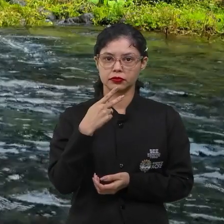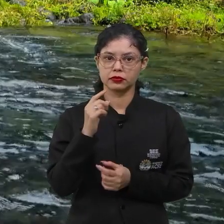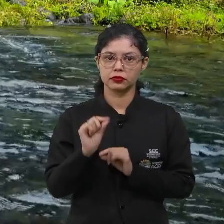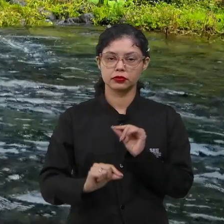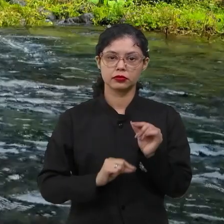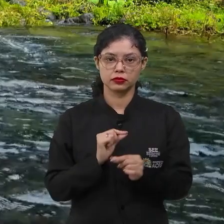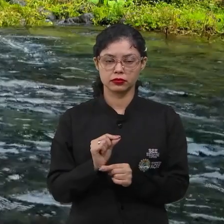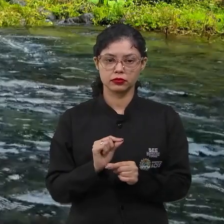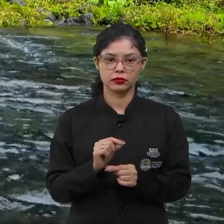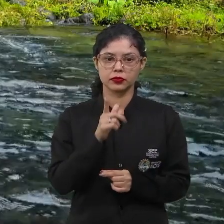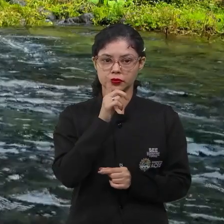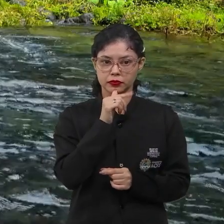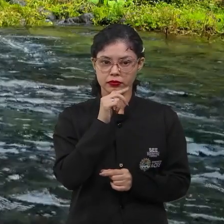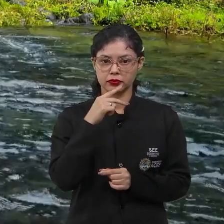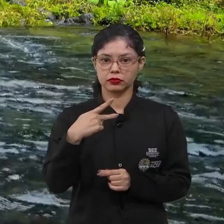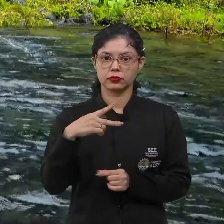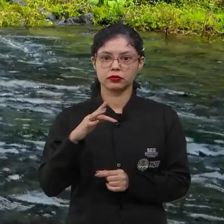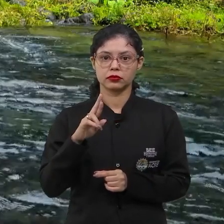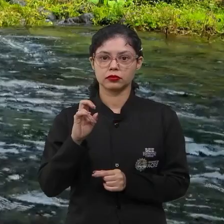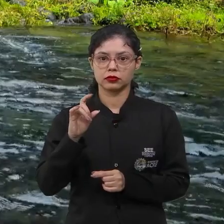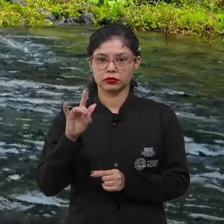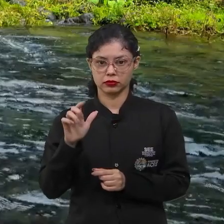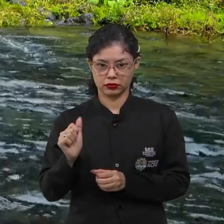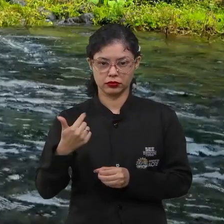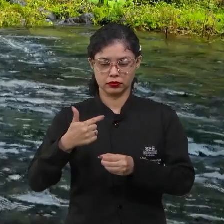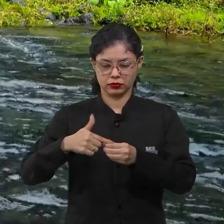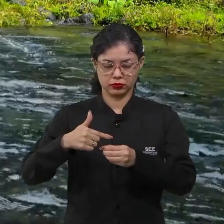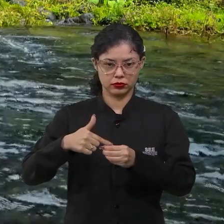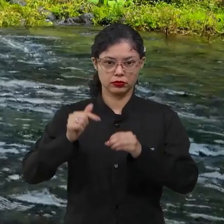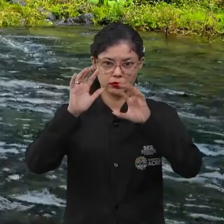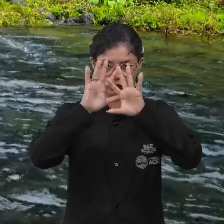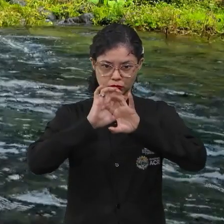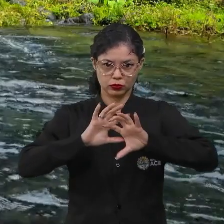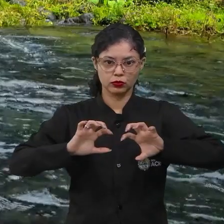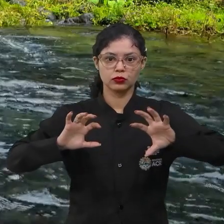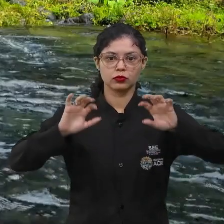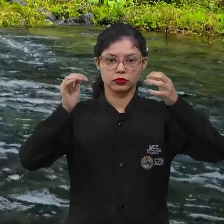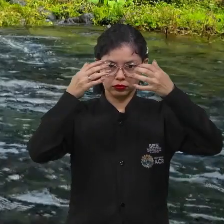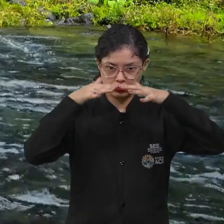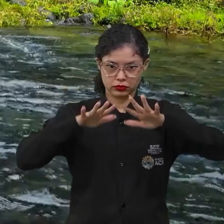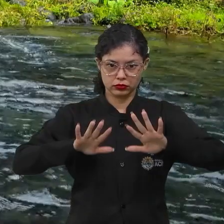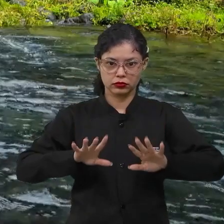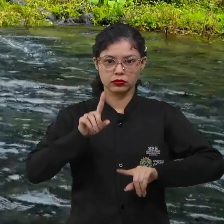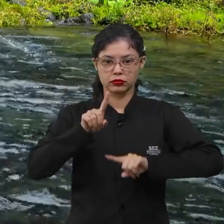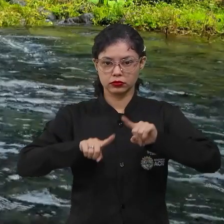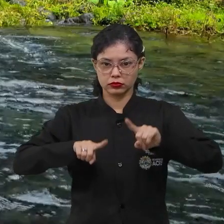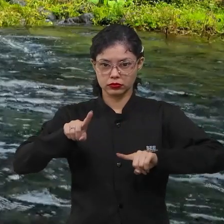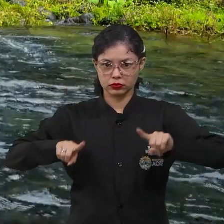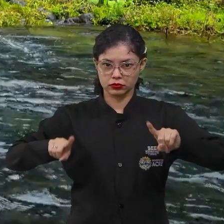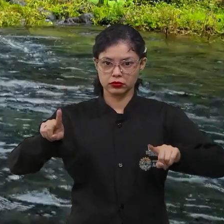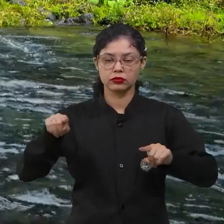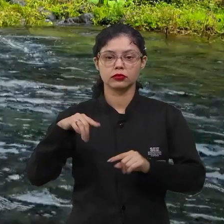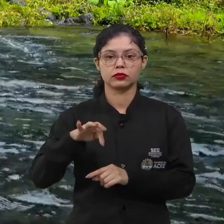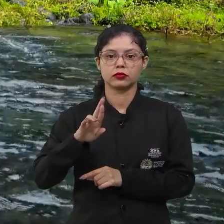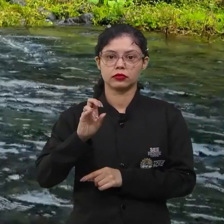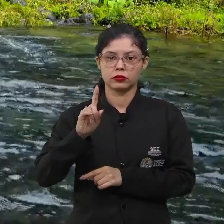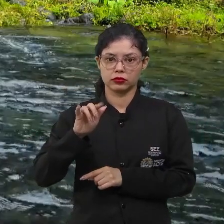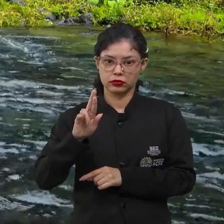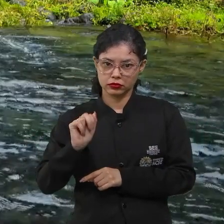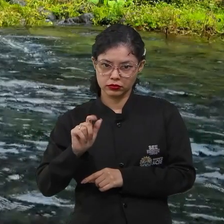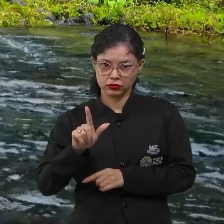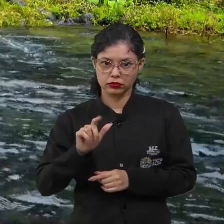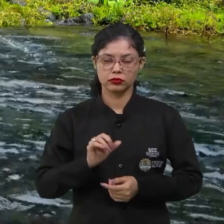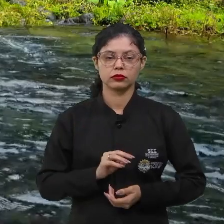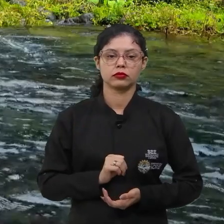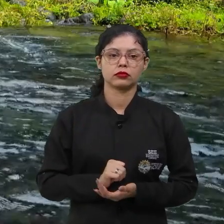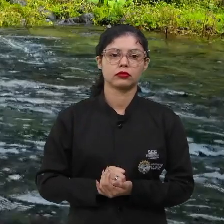aí de água potável, o petróleo, o gás natural e minerais. Esses recursos, eles